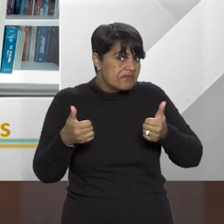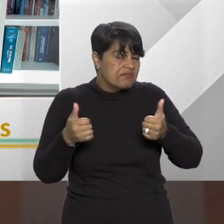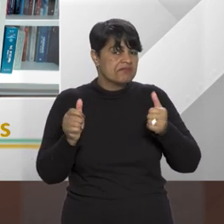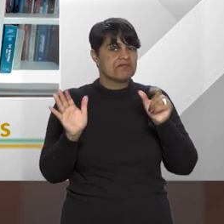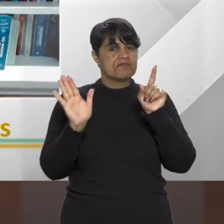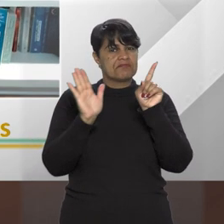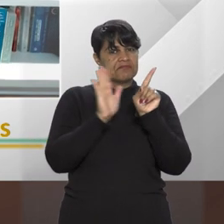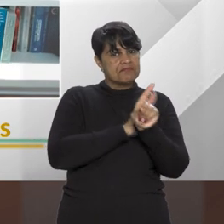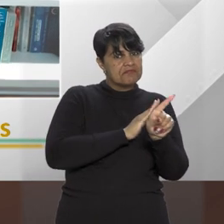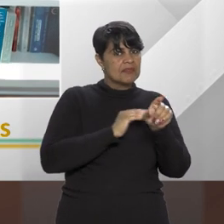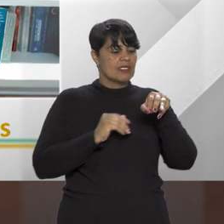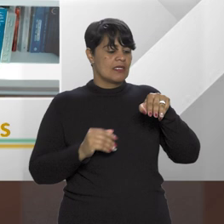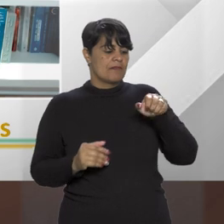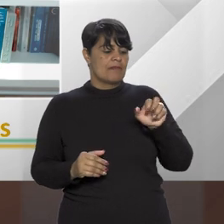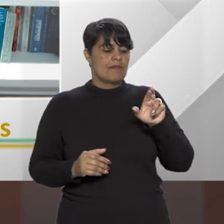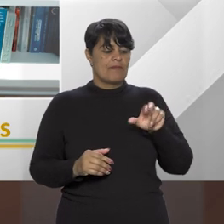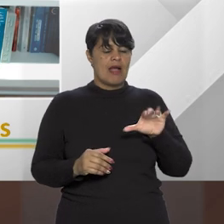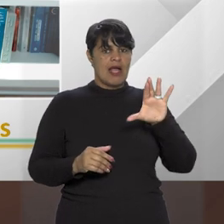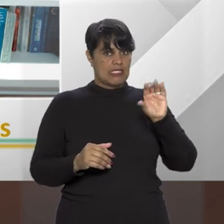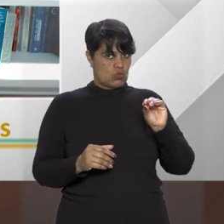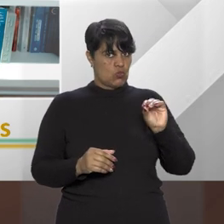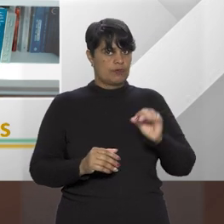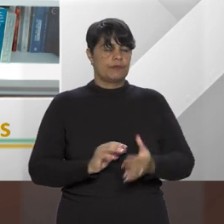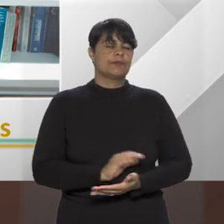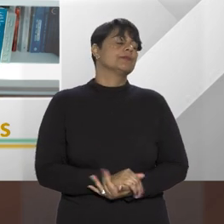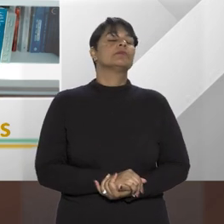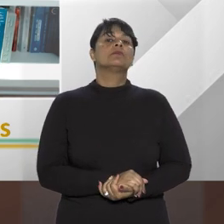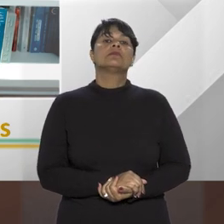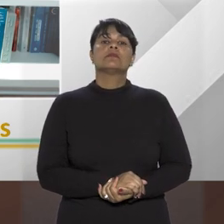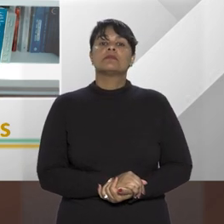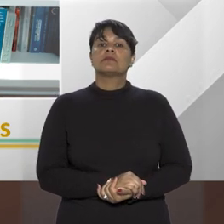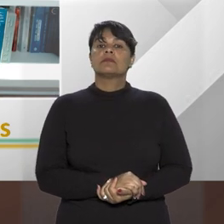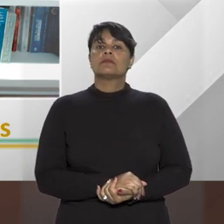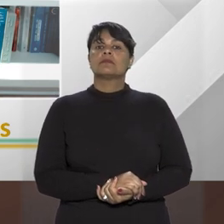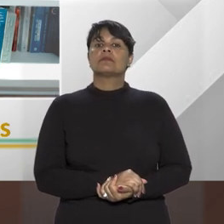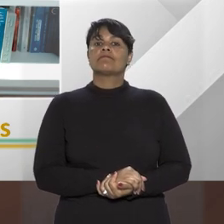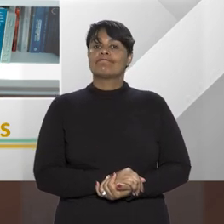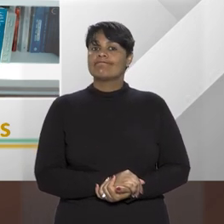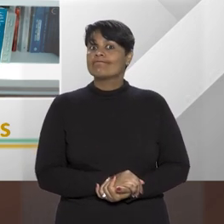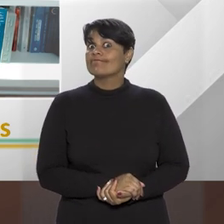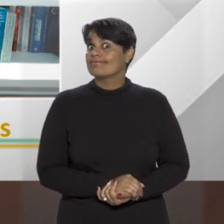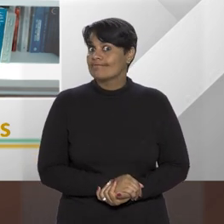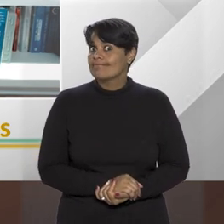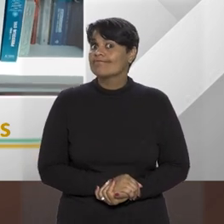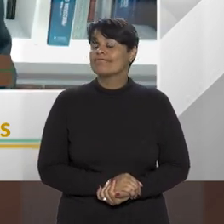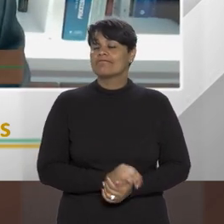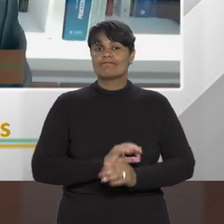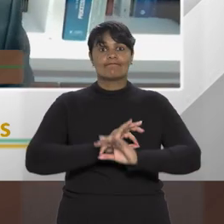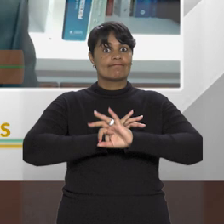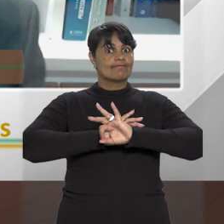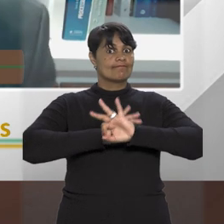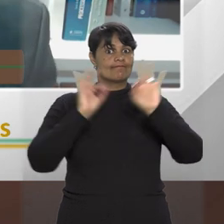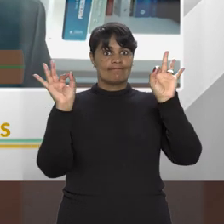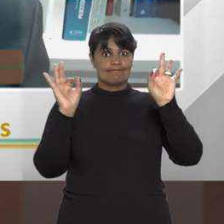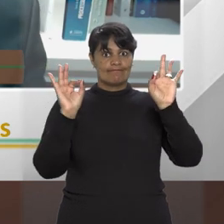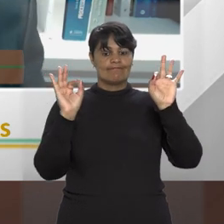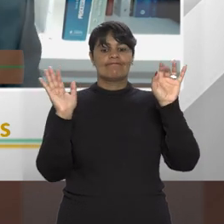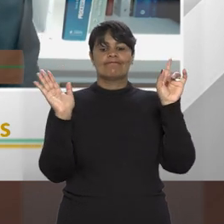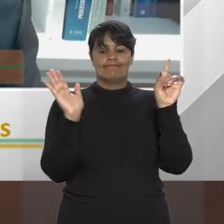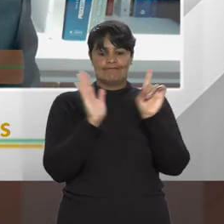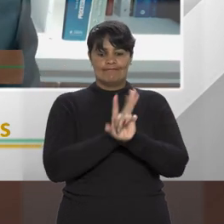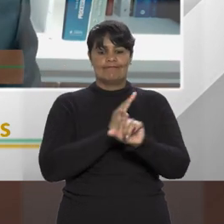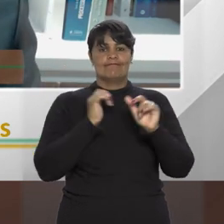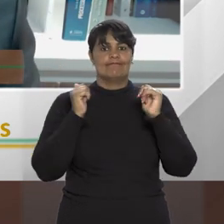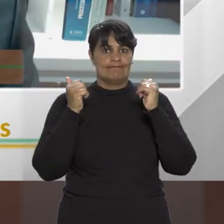Bom, Fátima, foi boa, excelente a sua pergunta, para trazer para dentro do sistema multiporte, de forma bastante clara, como o Fred colocou, as